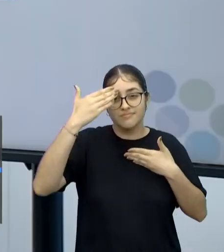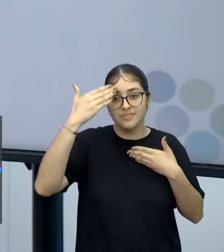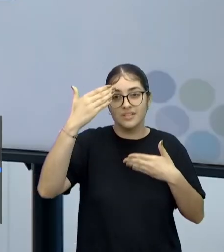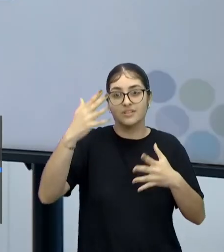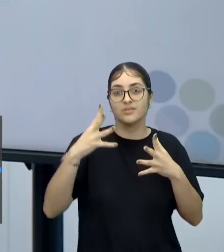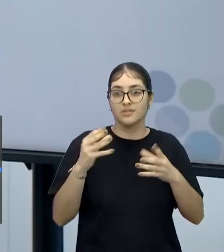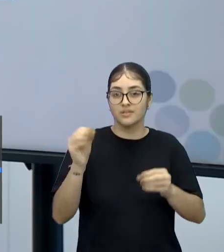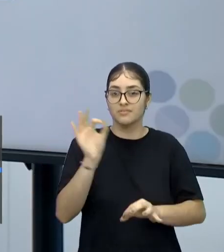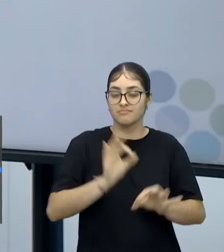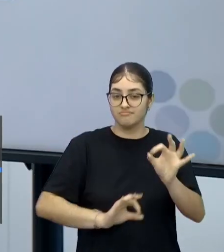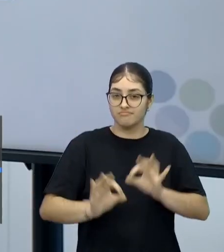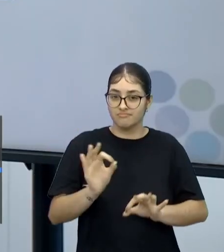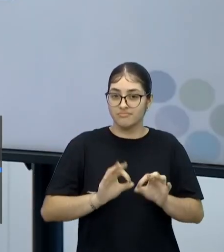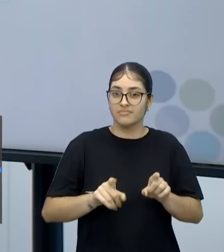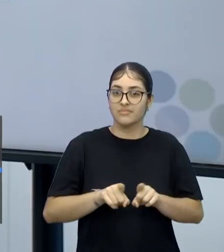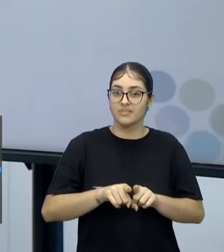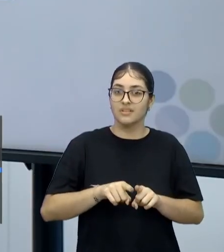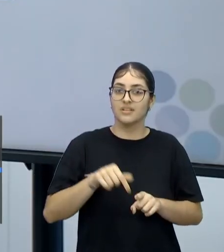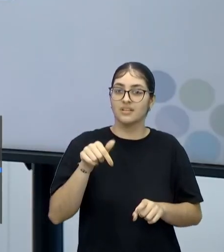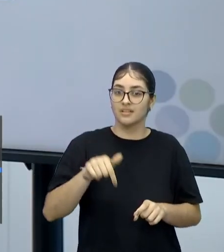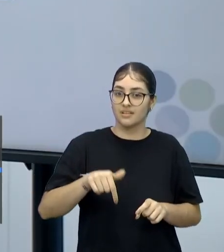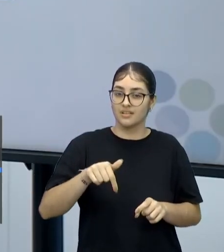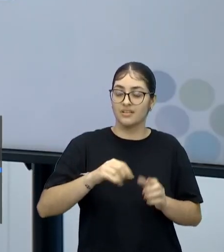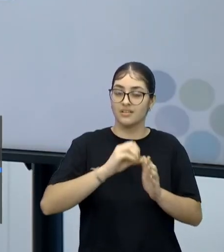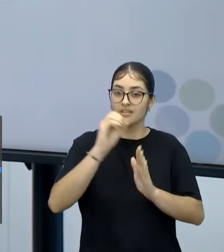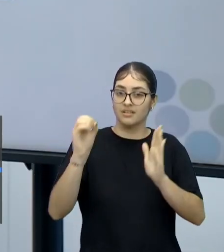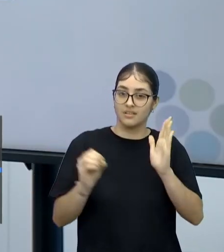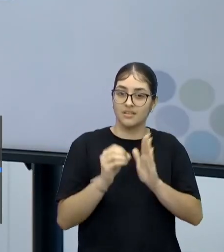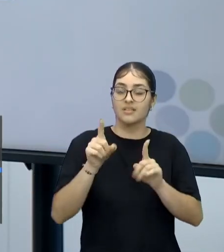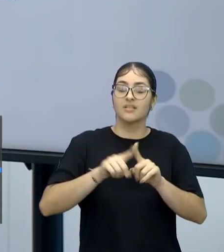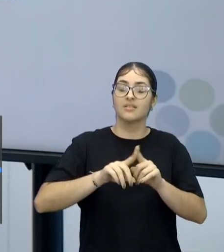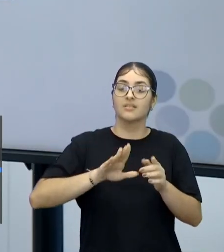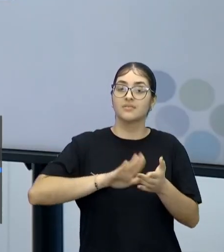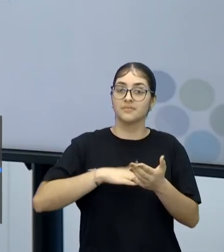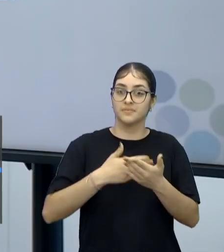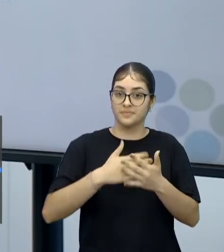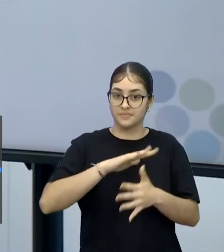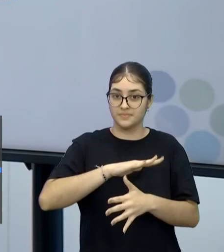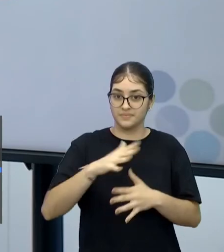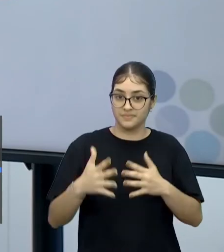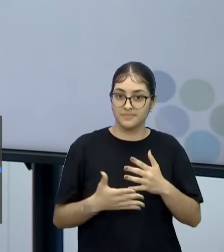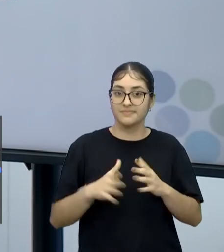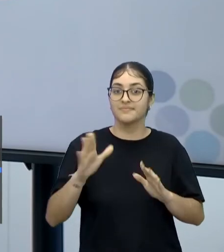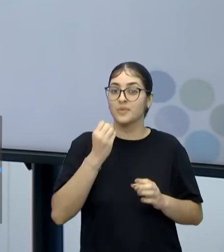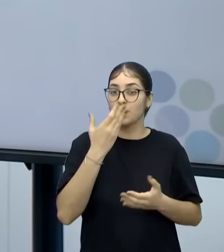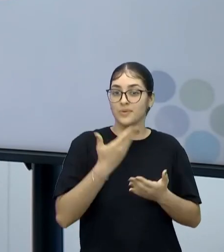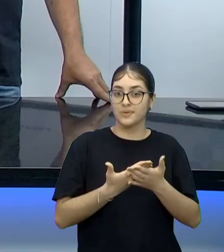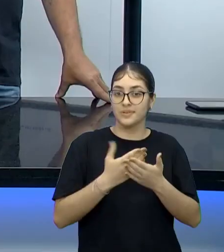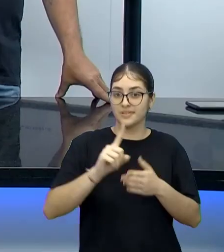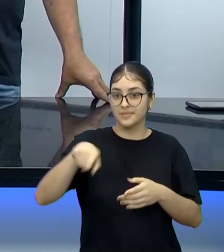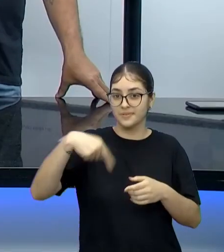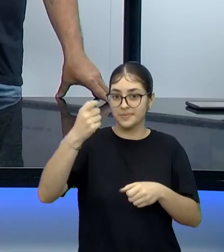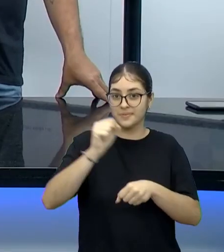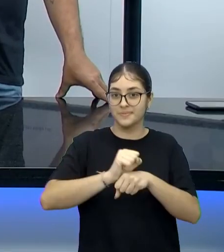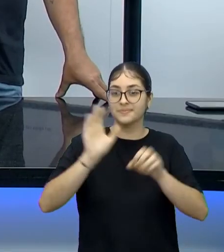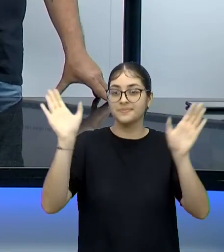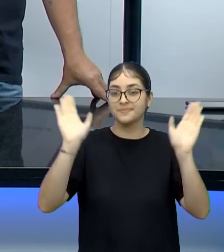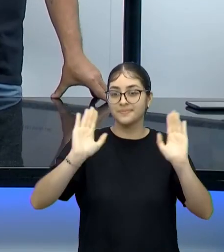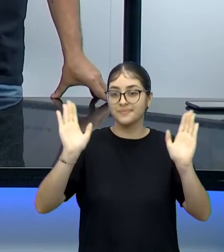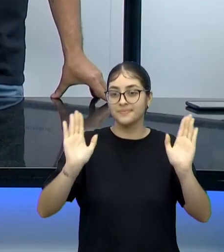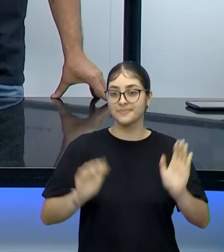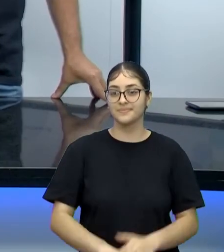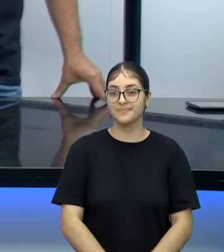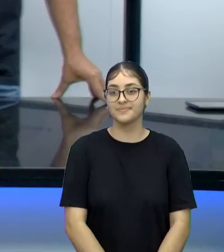toda a produção aqui da Vanzolini no CMSP e os nossos intérpretes de Libras. Bons estudos para vocês. Até a próxima. Tchau, tchau.